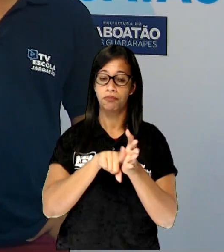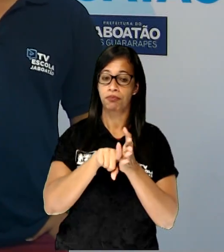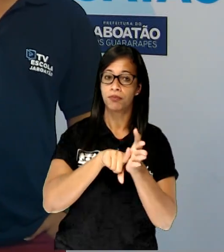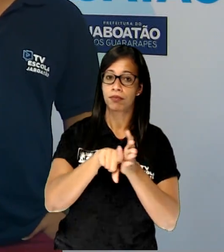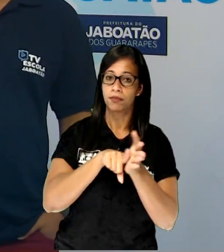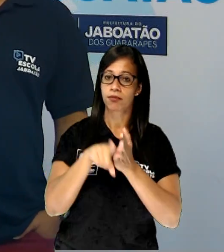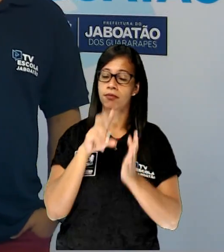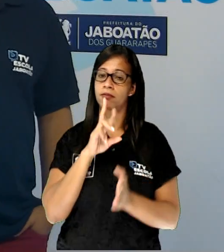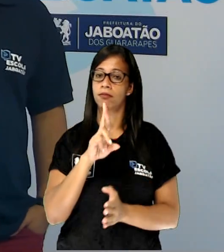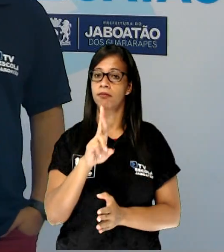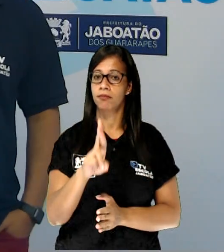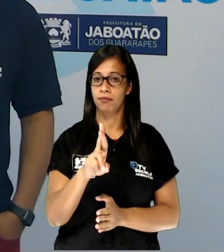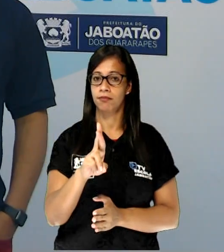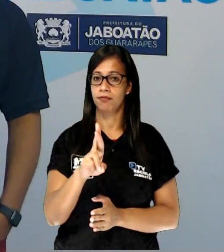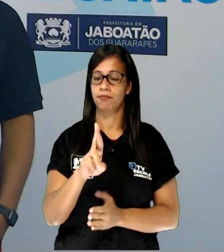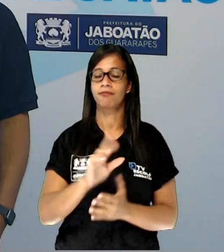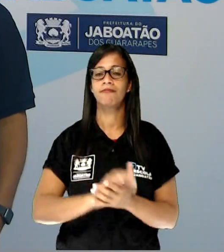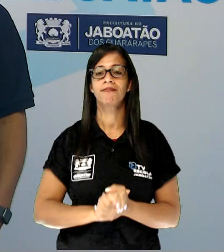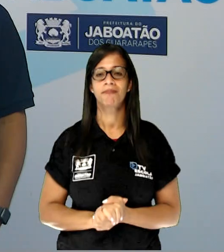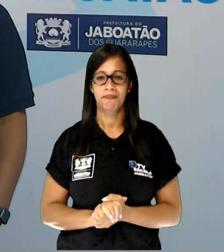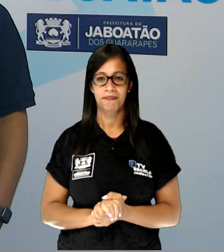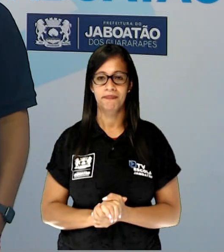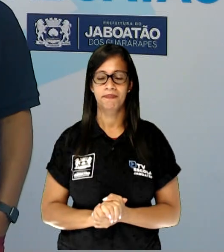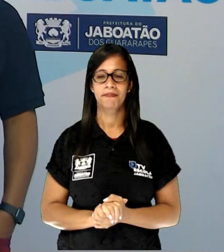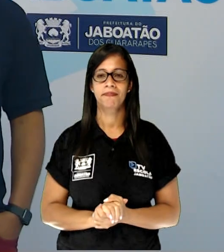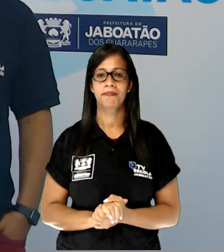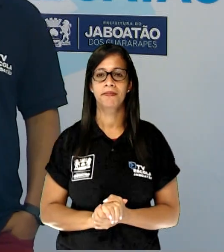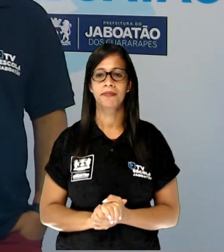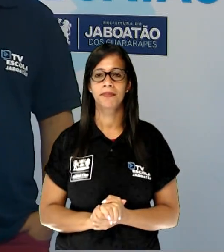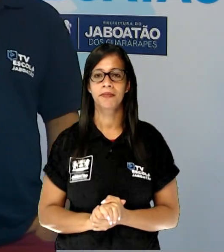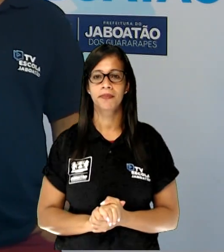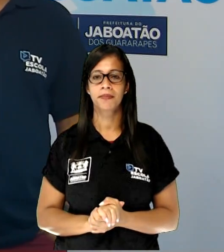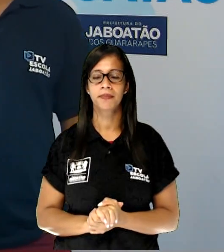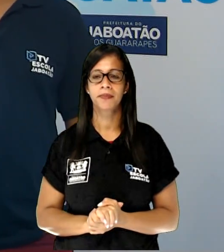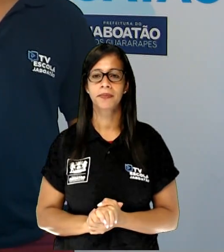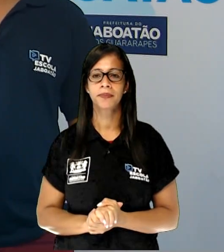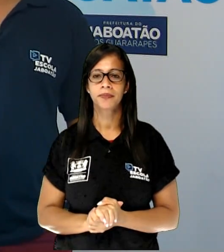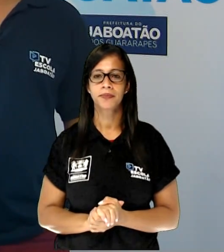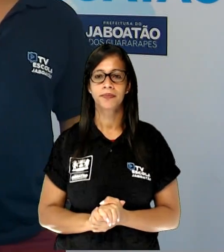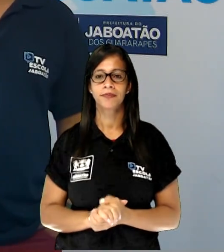resposta e na volta aí a gente corrige com vocês.